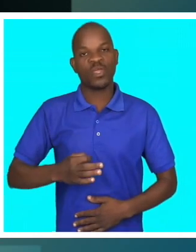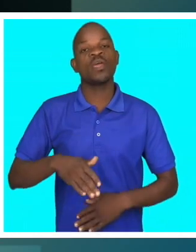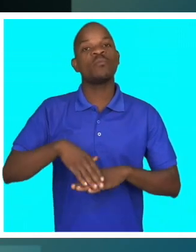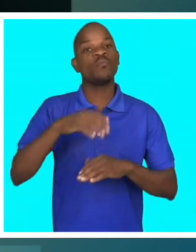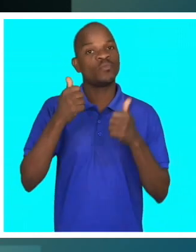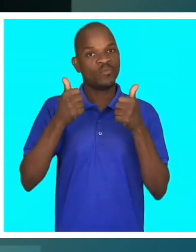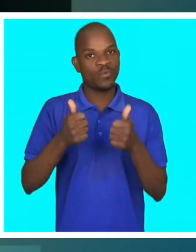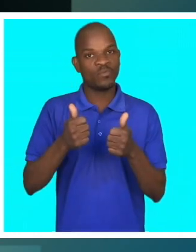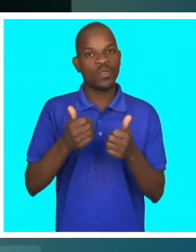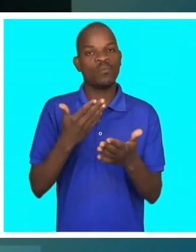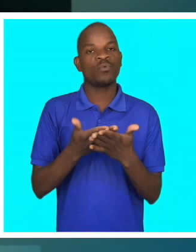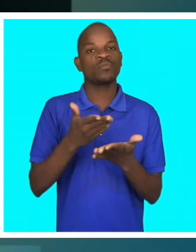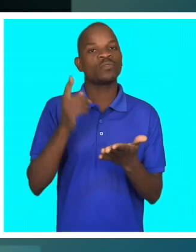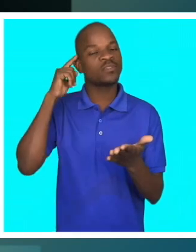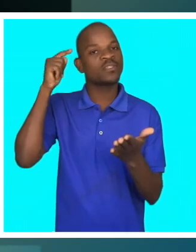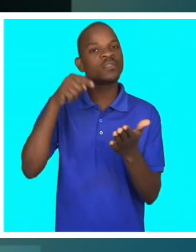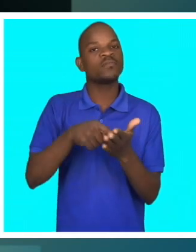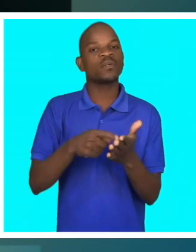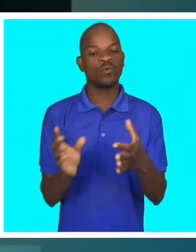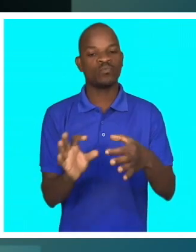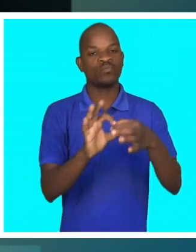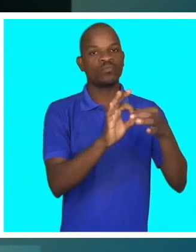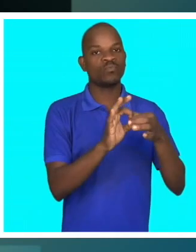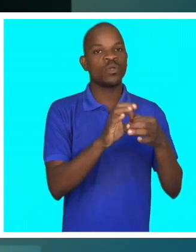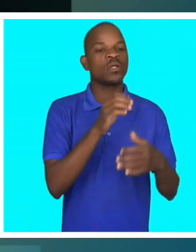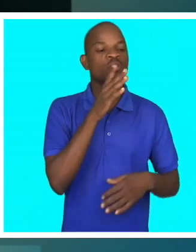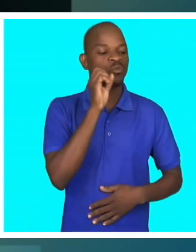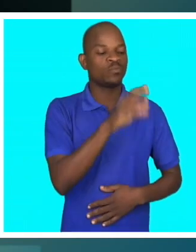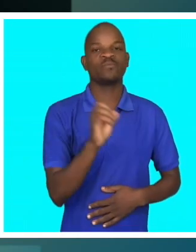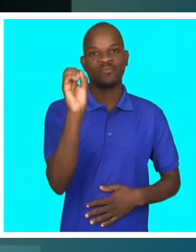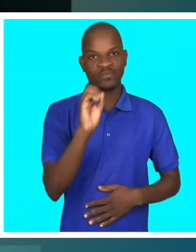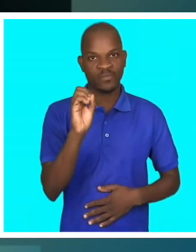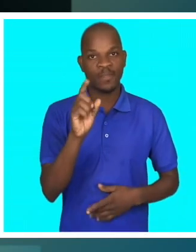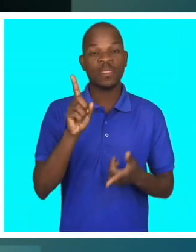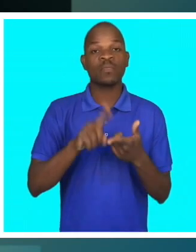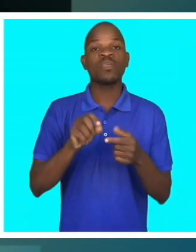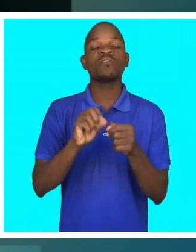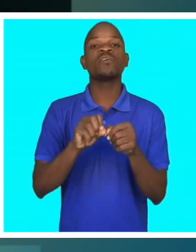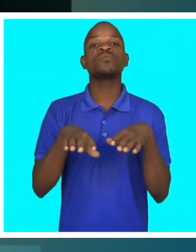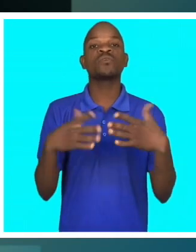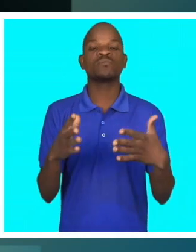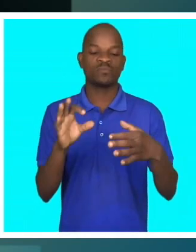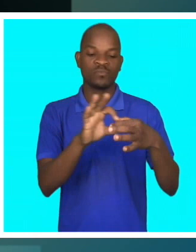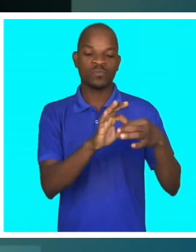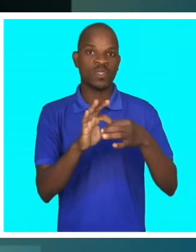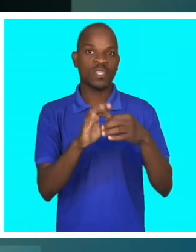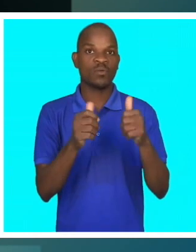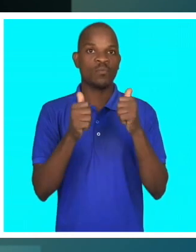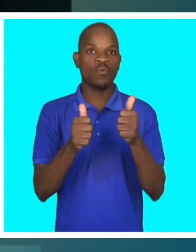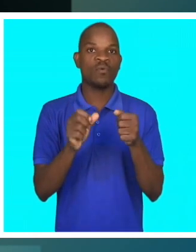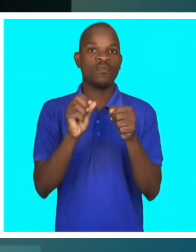que ser chique é muito bom. Então, ser chique tem que ser associado a não deitar lixo no chão. E isso já cria uma sinergia